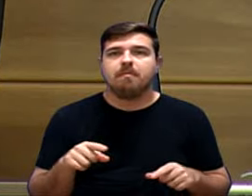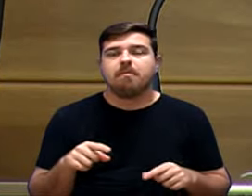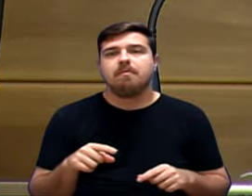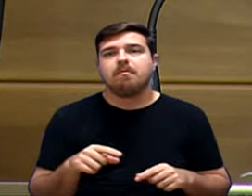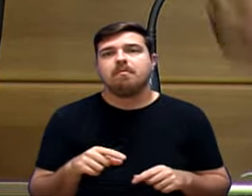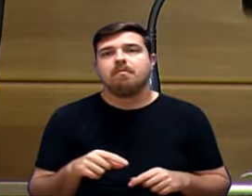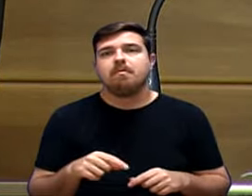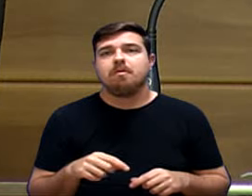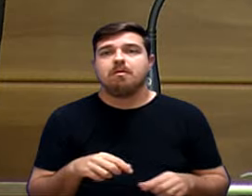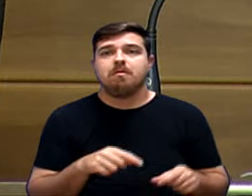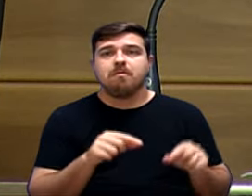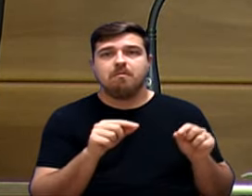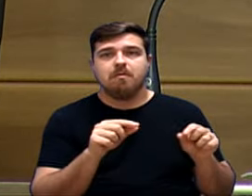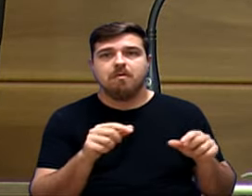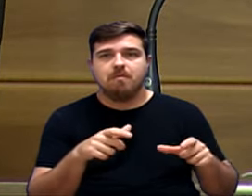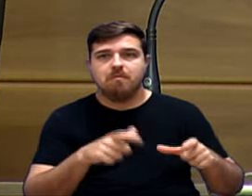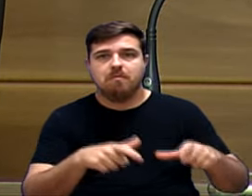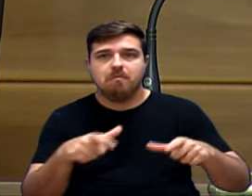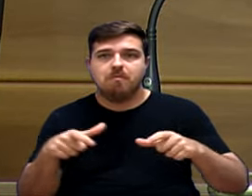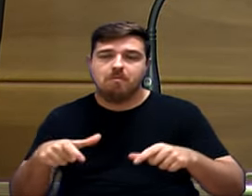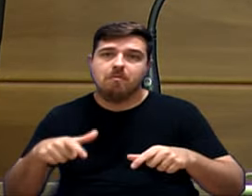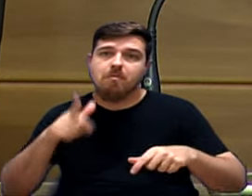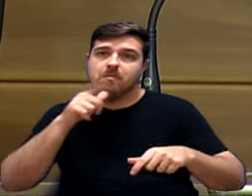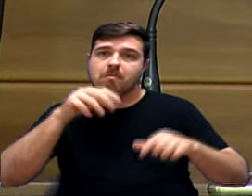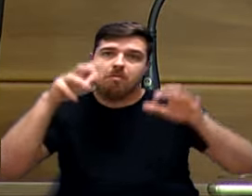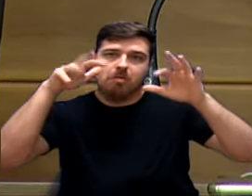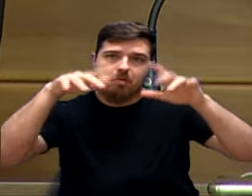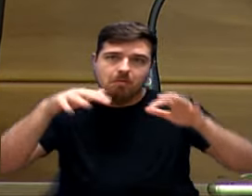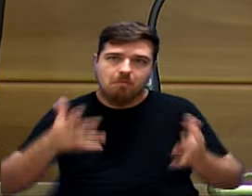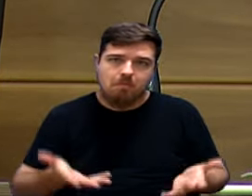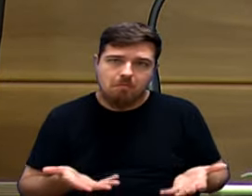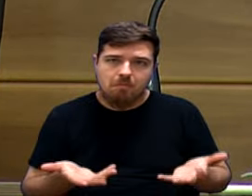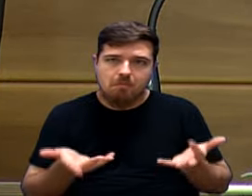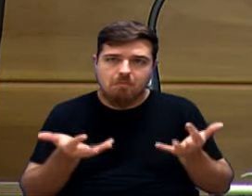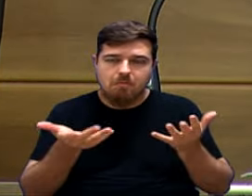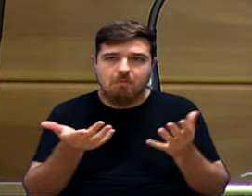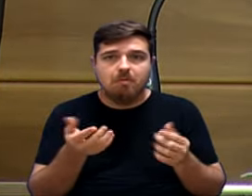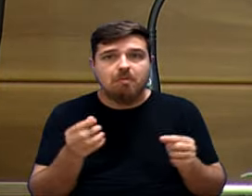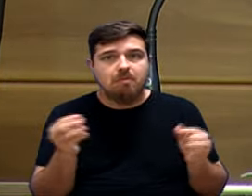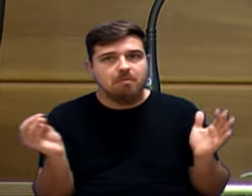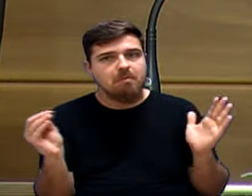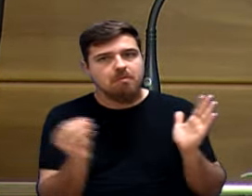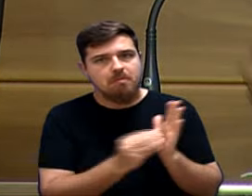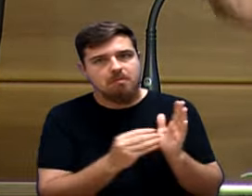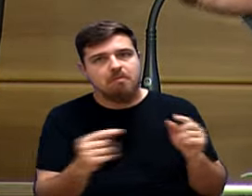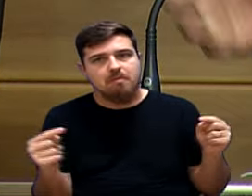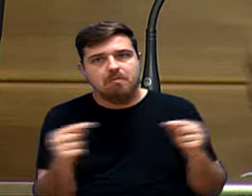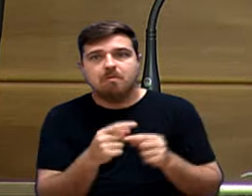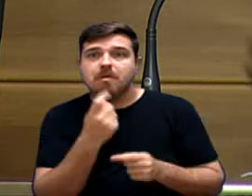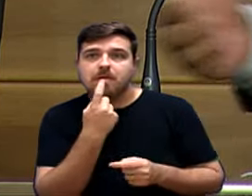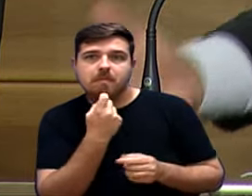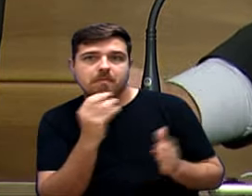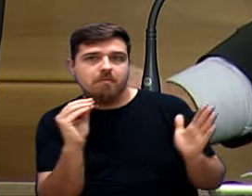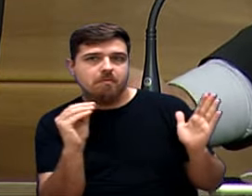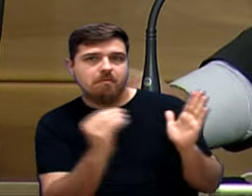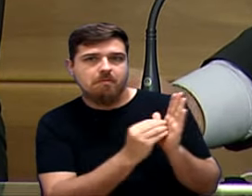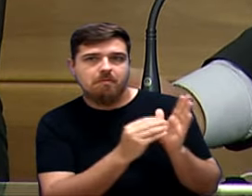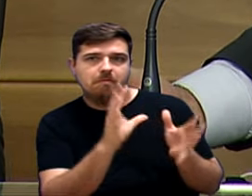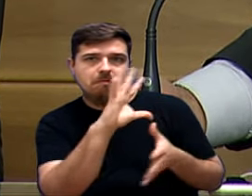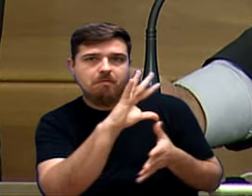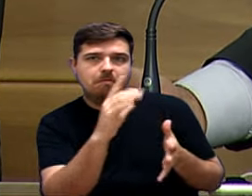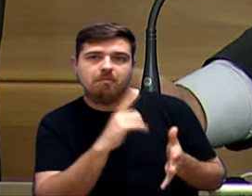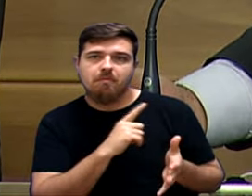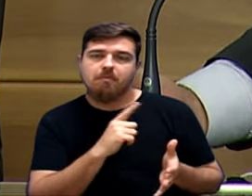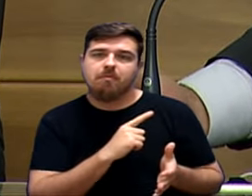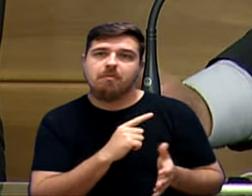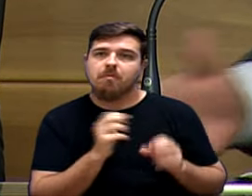pontos de inundação eles já estão previstos esse aqui ele tem até um vermelho né delimitando tá Tá previsto mas eu acho que a atualização do plano diretor